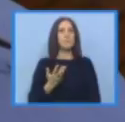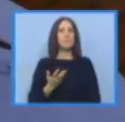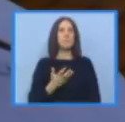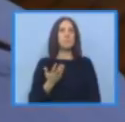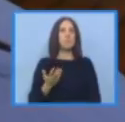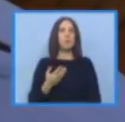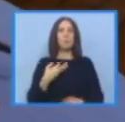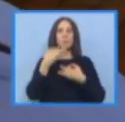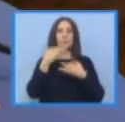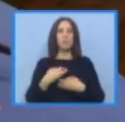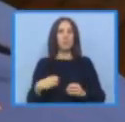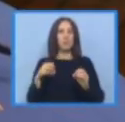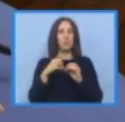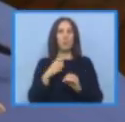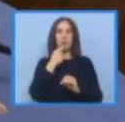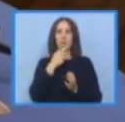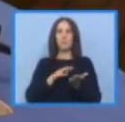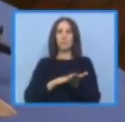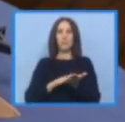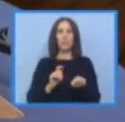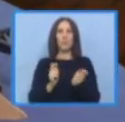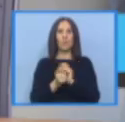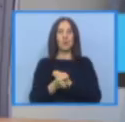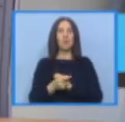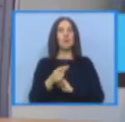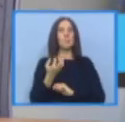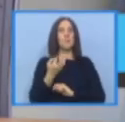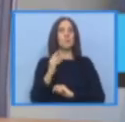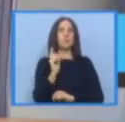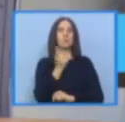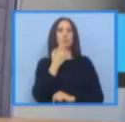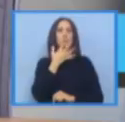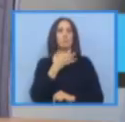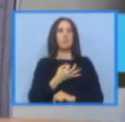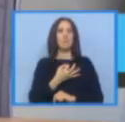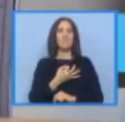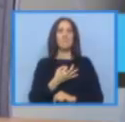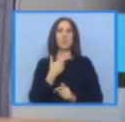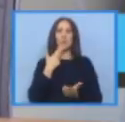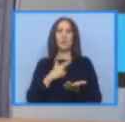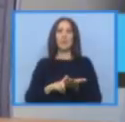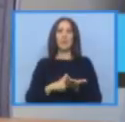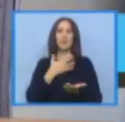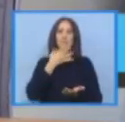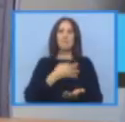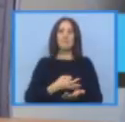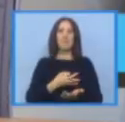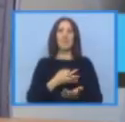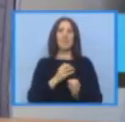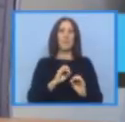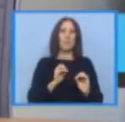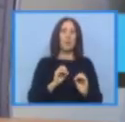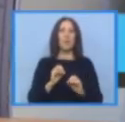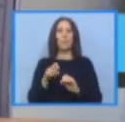é honesto, até prova em contrário, mas sim que todos são desonestos ou corruptos e têm